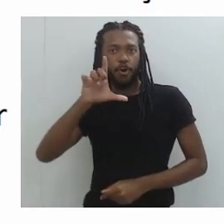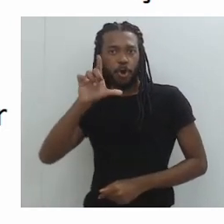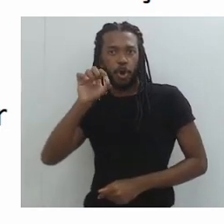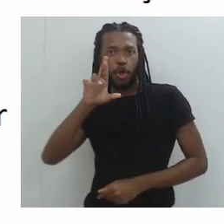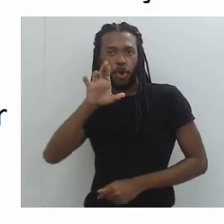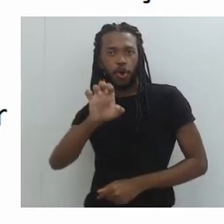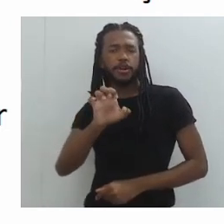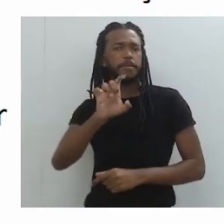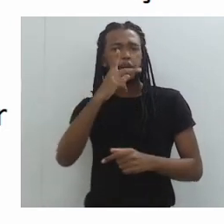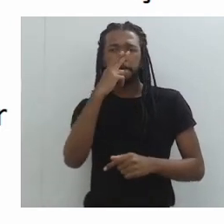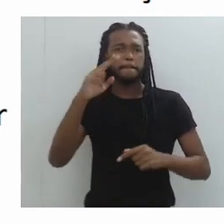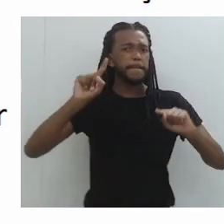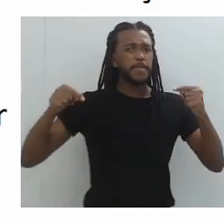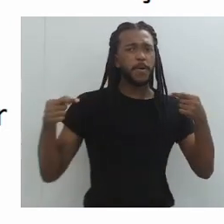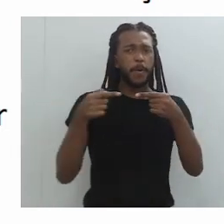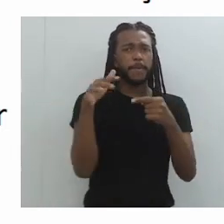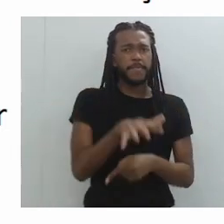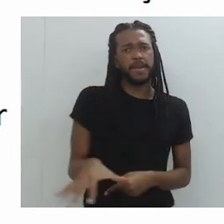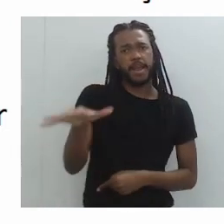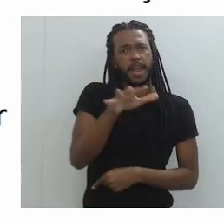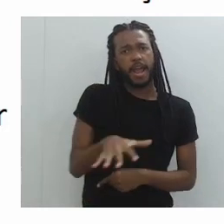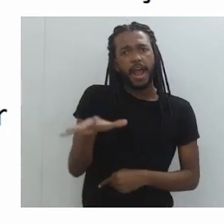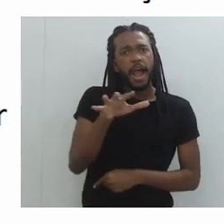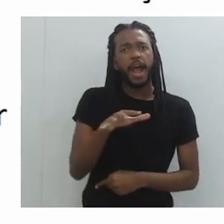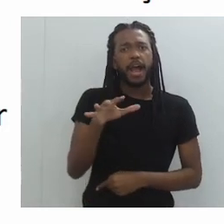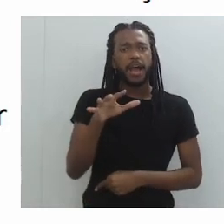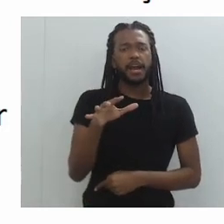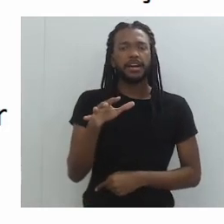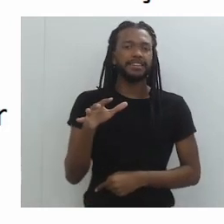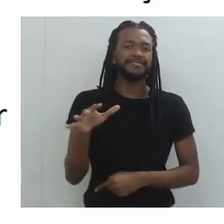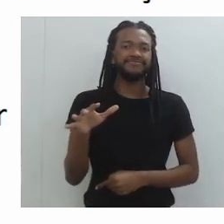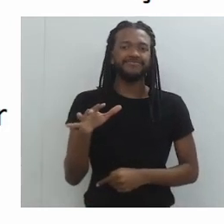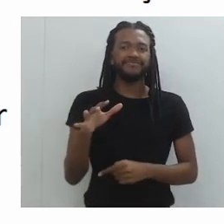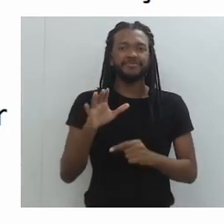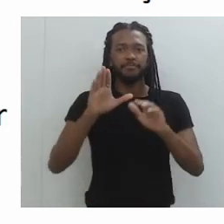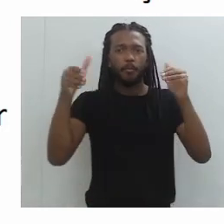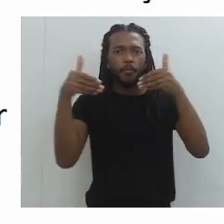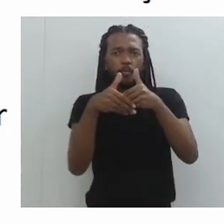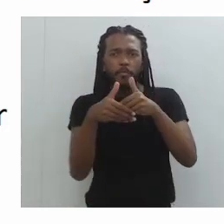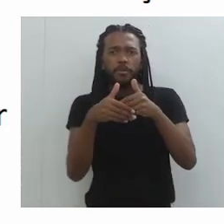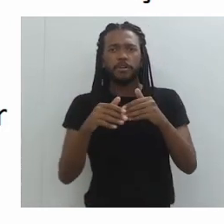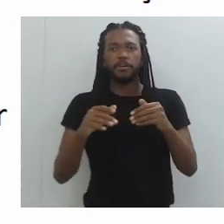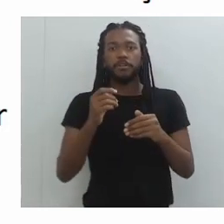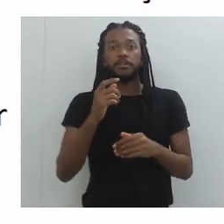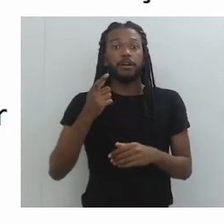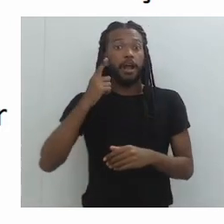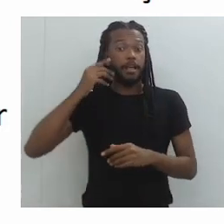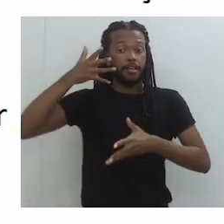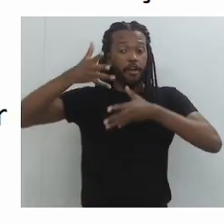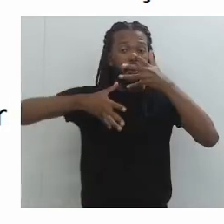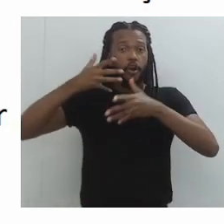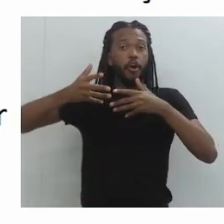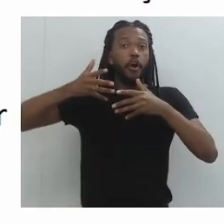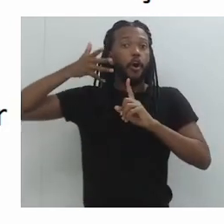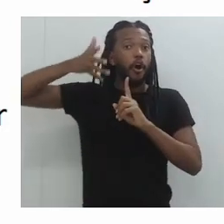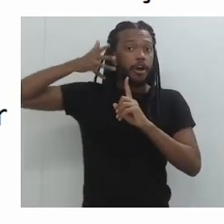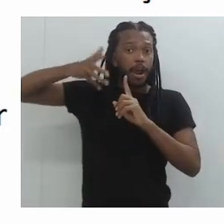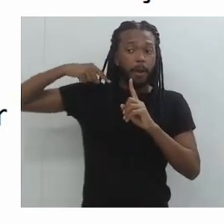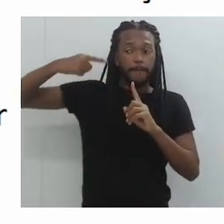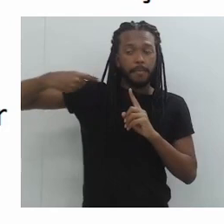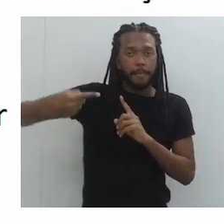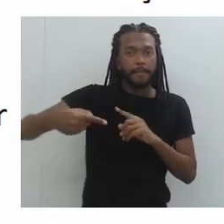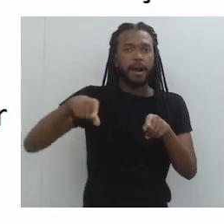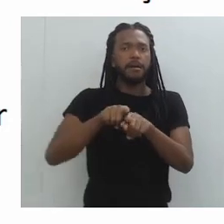de anonimato, tradicionalidade, transmissão oral, conservação de mudança.